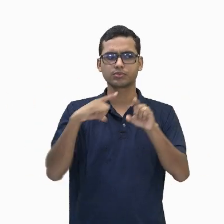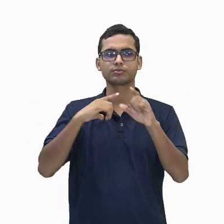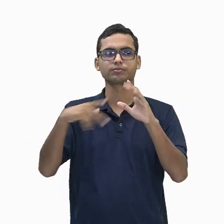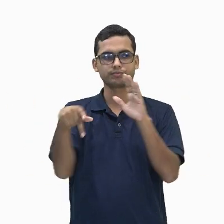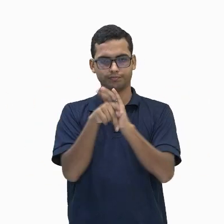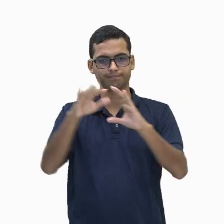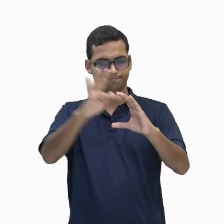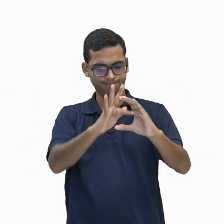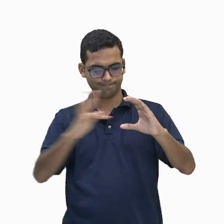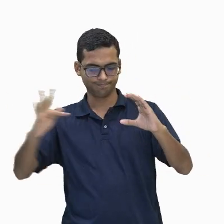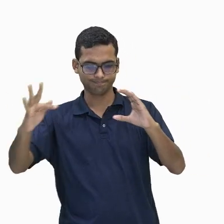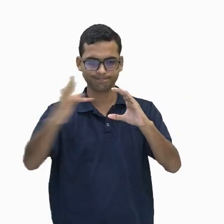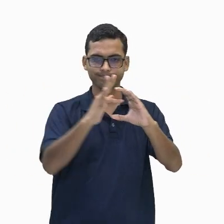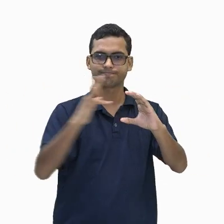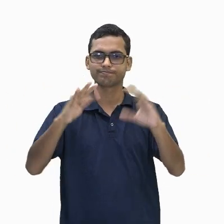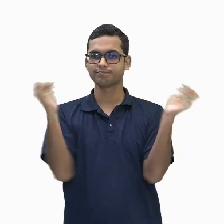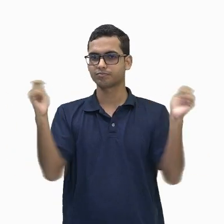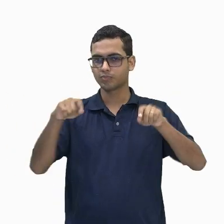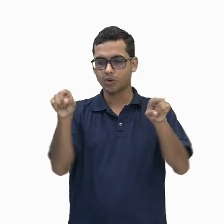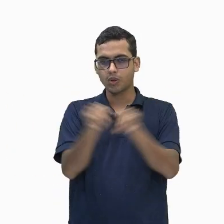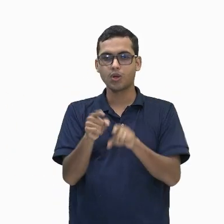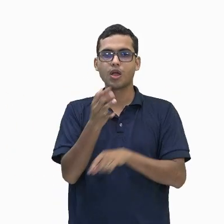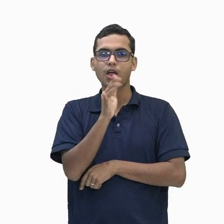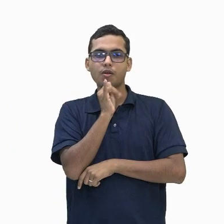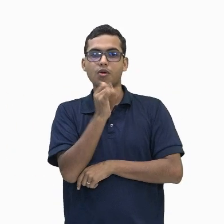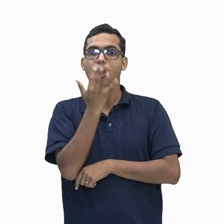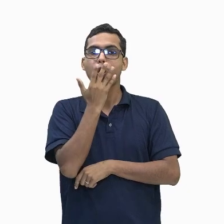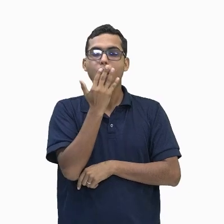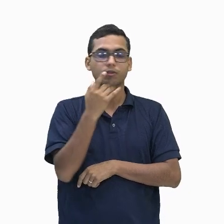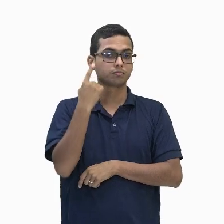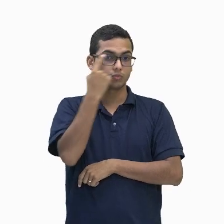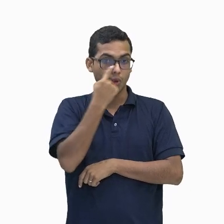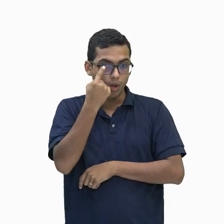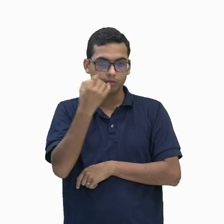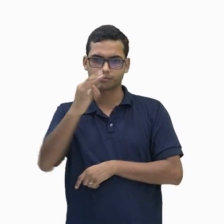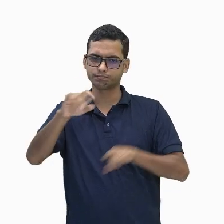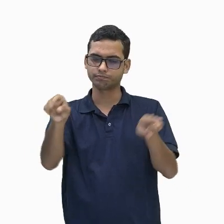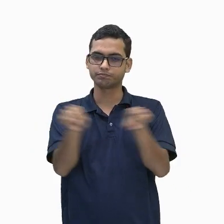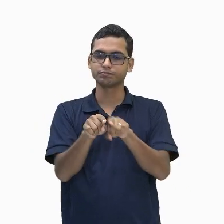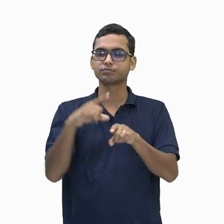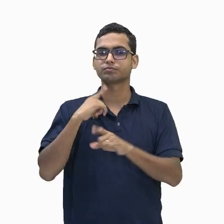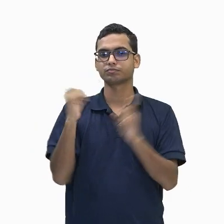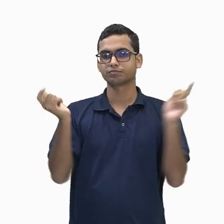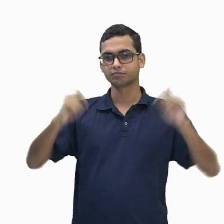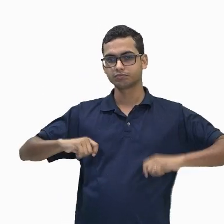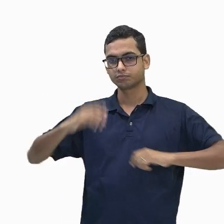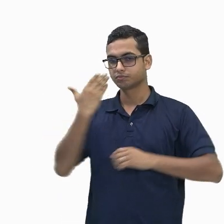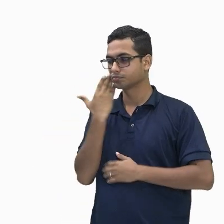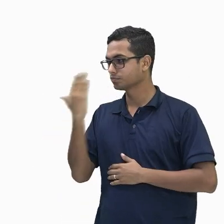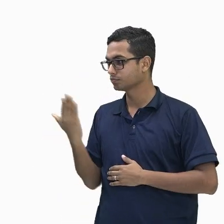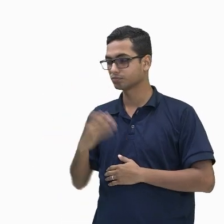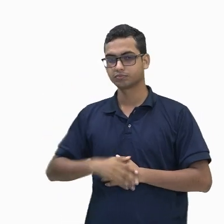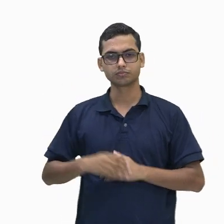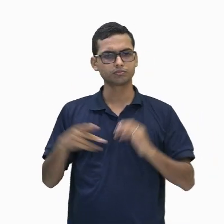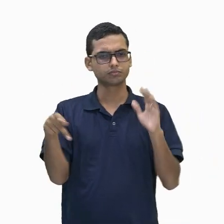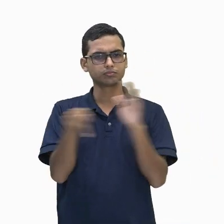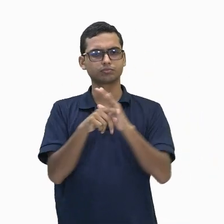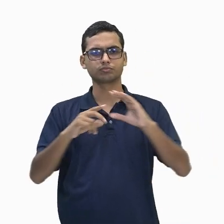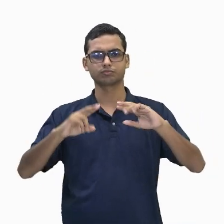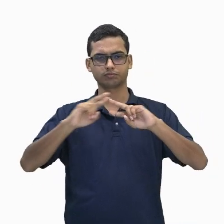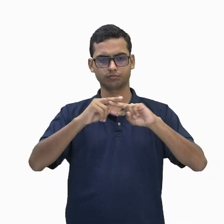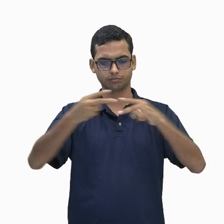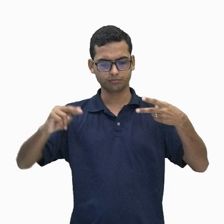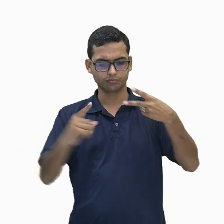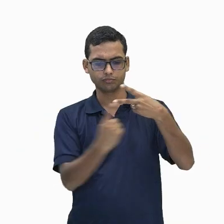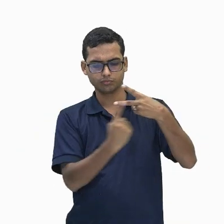indivíduo, como, por exemplo, a cor dos olhos. Então, os alelos eles podem ser dominantes, quando basta estar presente em uma única